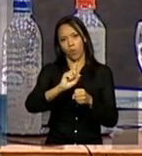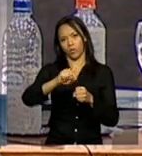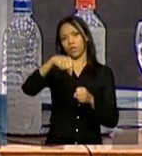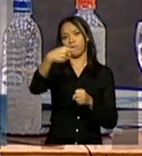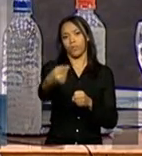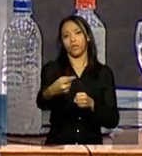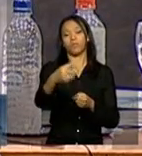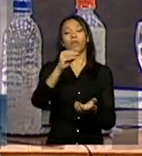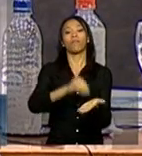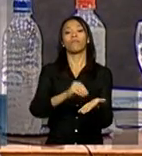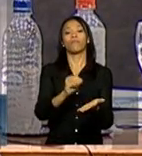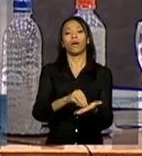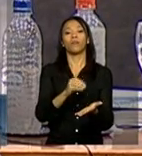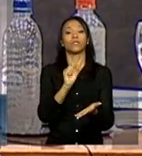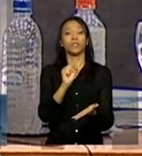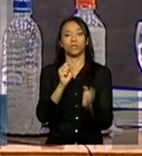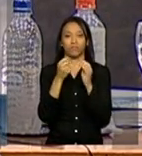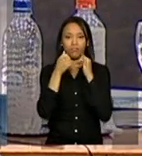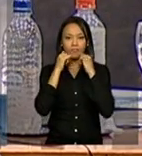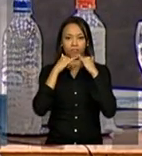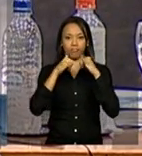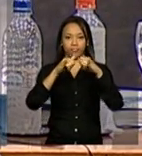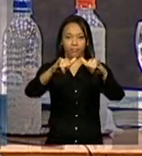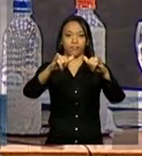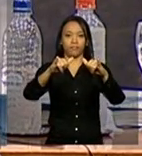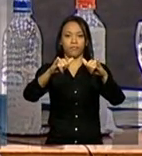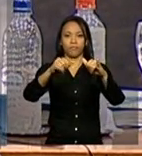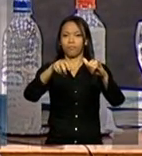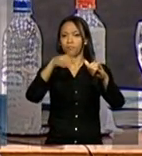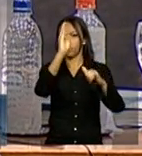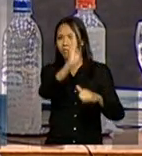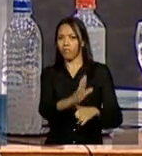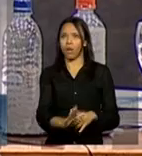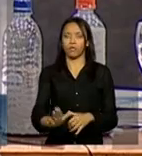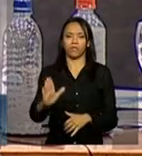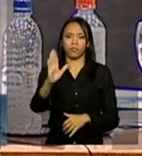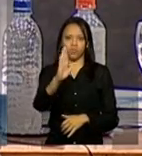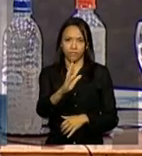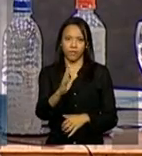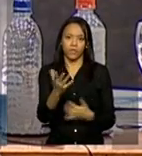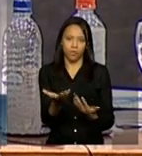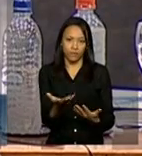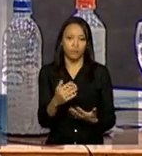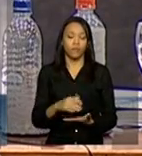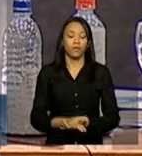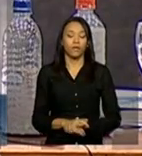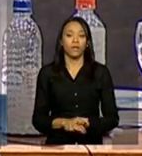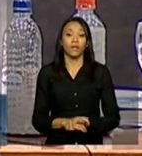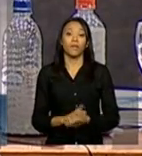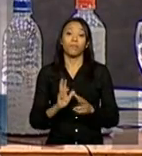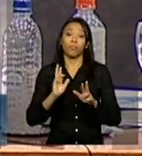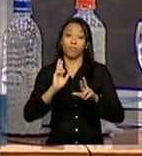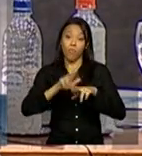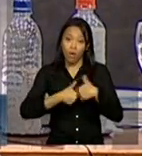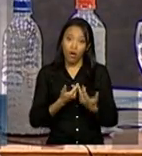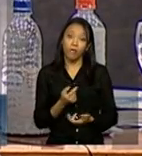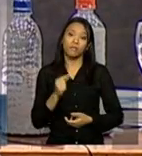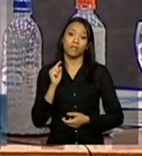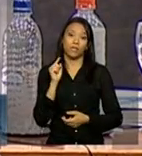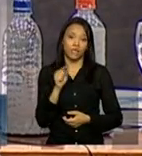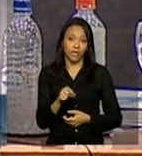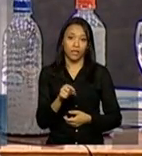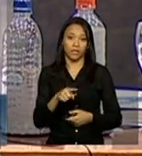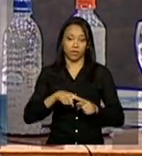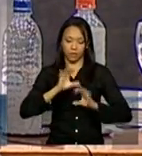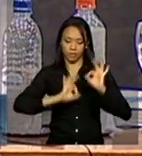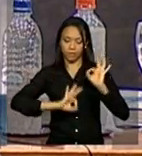a falta de energia para o consumo do país. E graças a esse plano decenal, que se